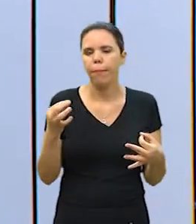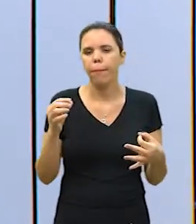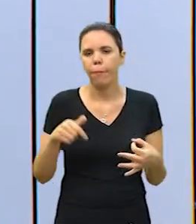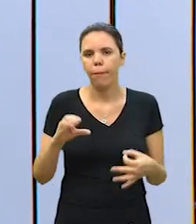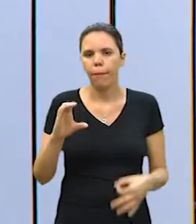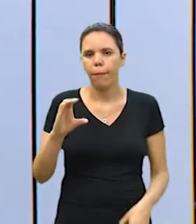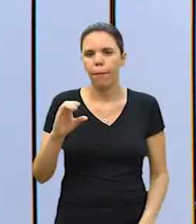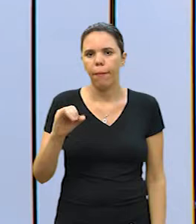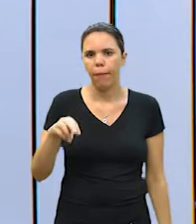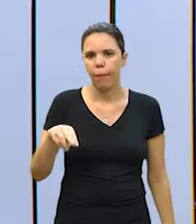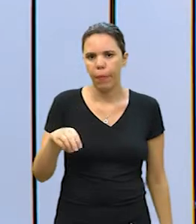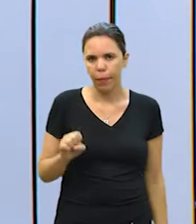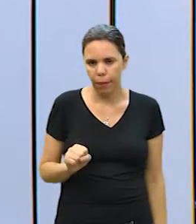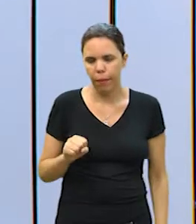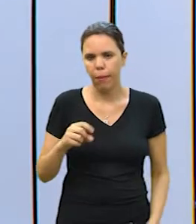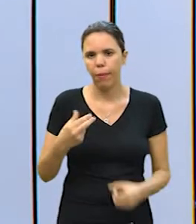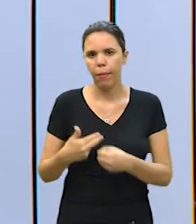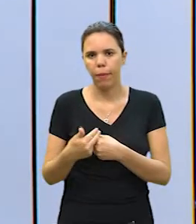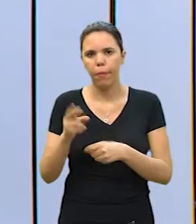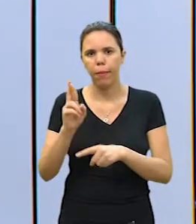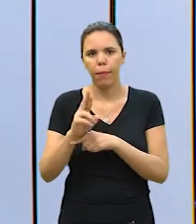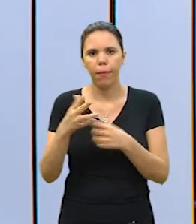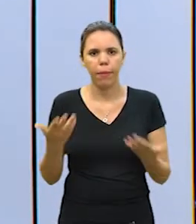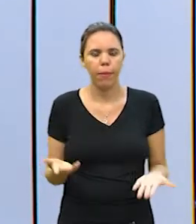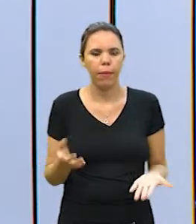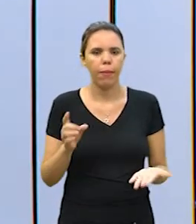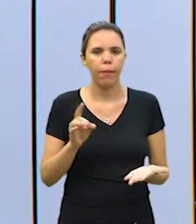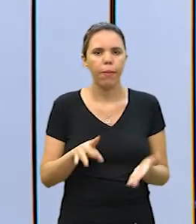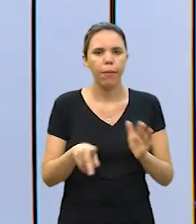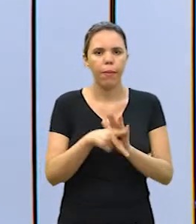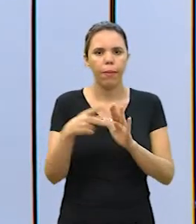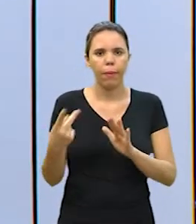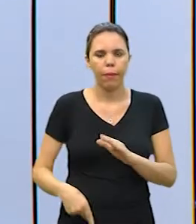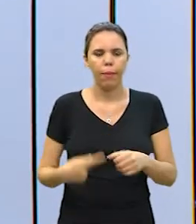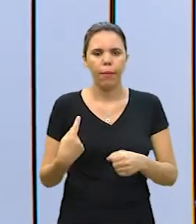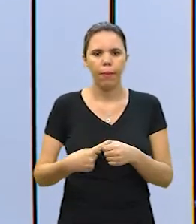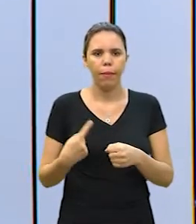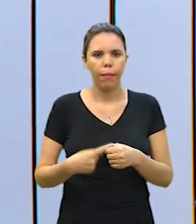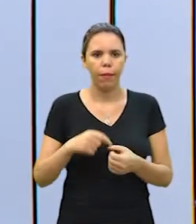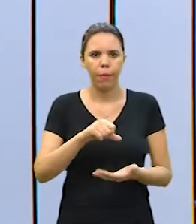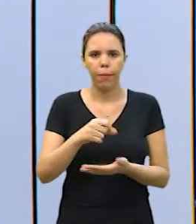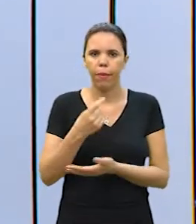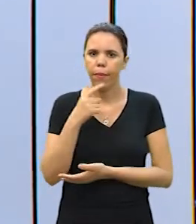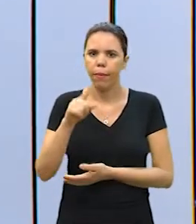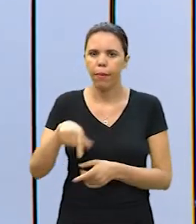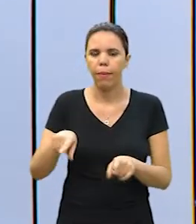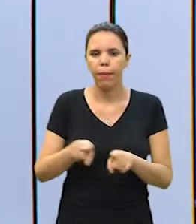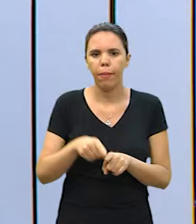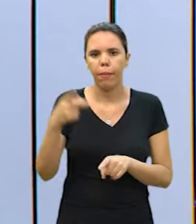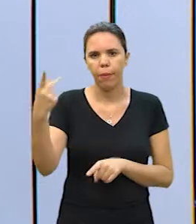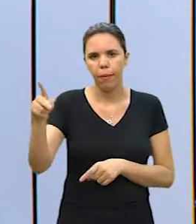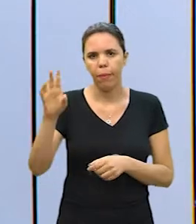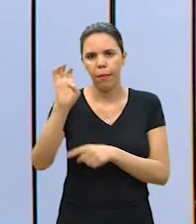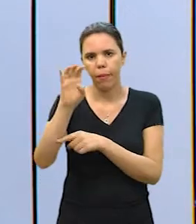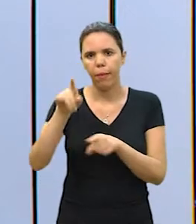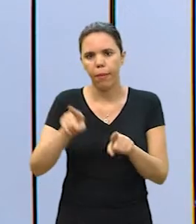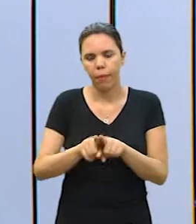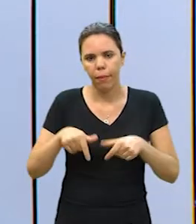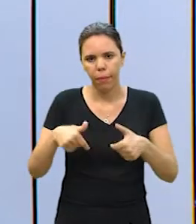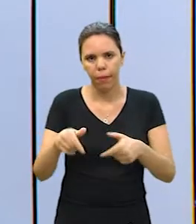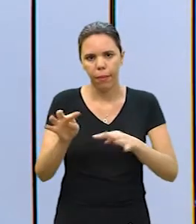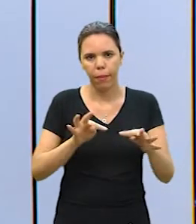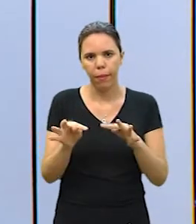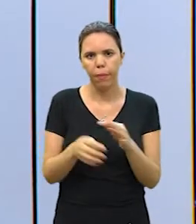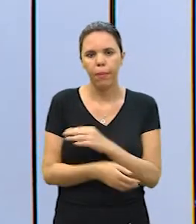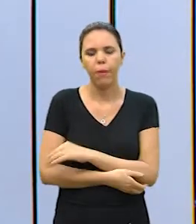Inclusive com o CAISM da Unicamp, né? Que é o centro de referência não só para o município e para a região de Campinas, mas como para outros estados que